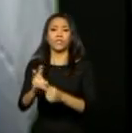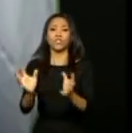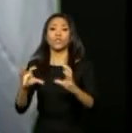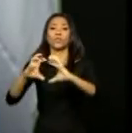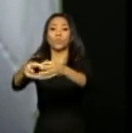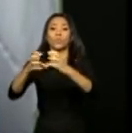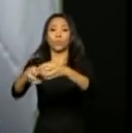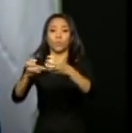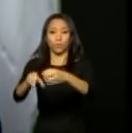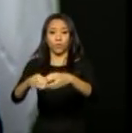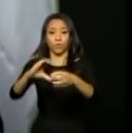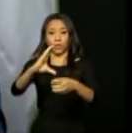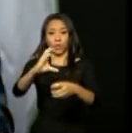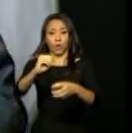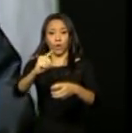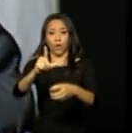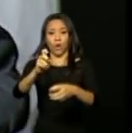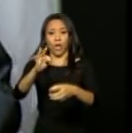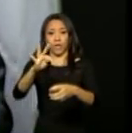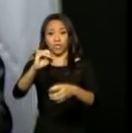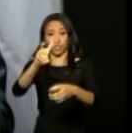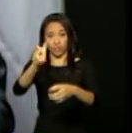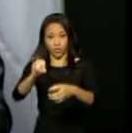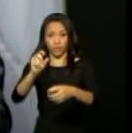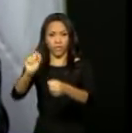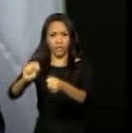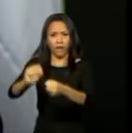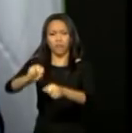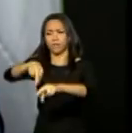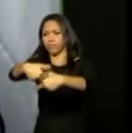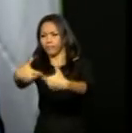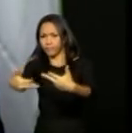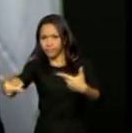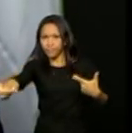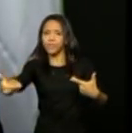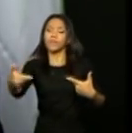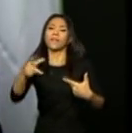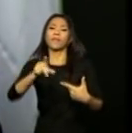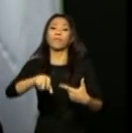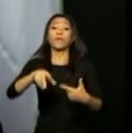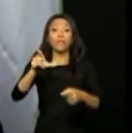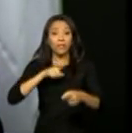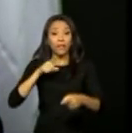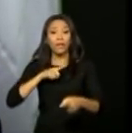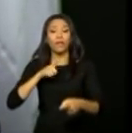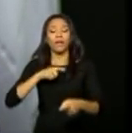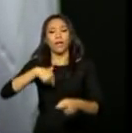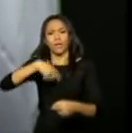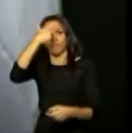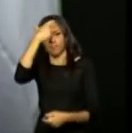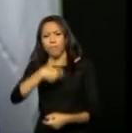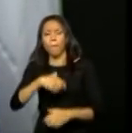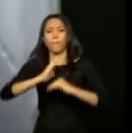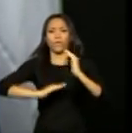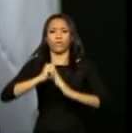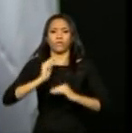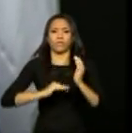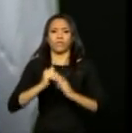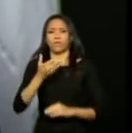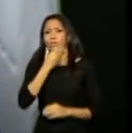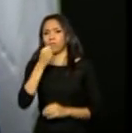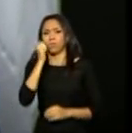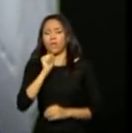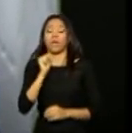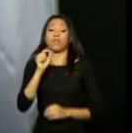autorais. Essa lei foi uma conquista da mobilização de autores e artistas que entenderam que o Estado